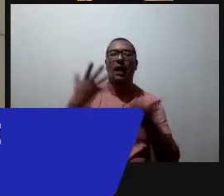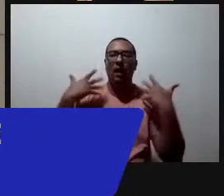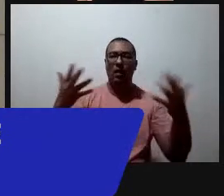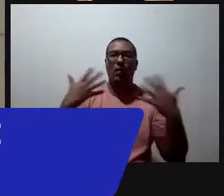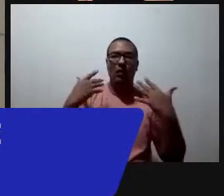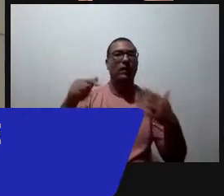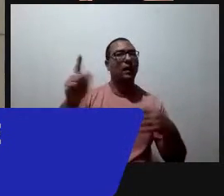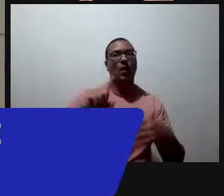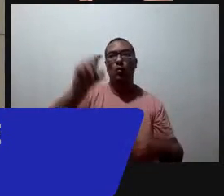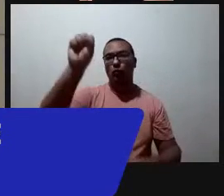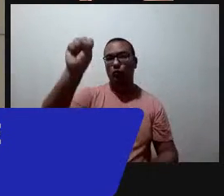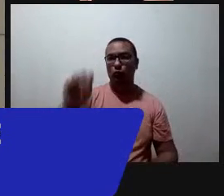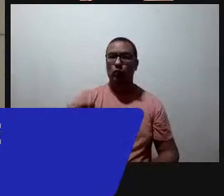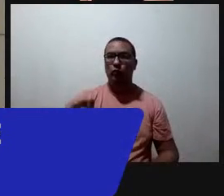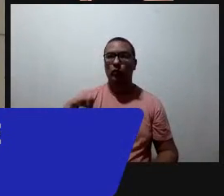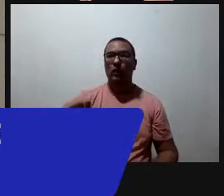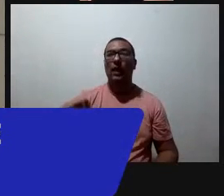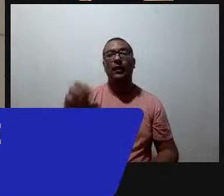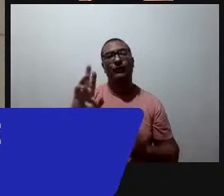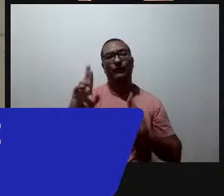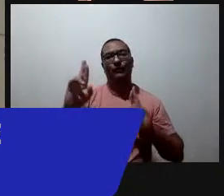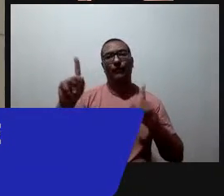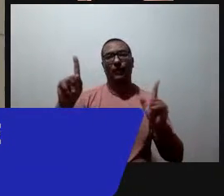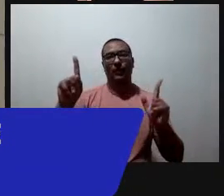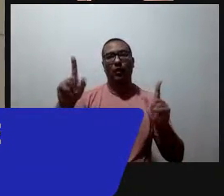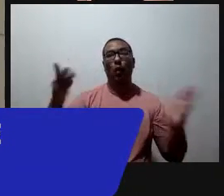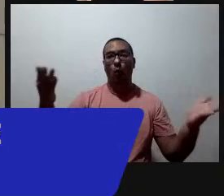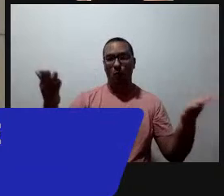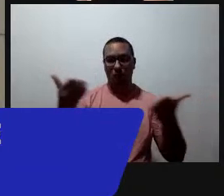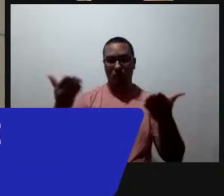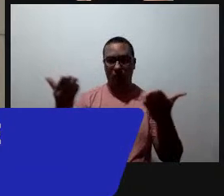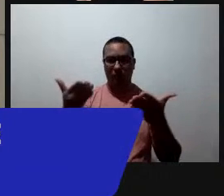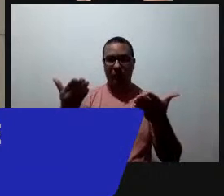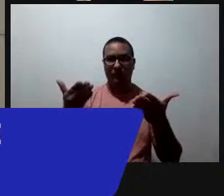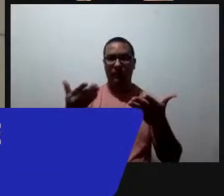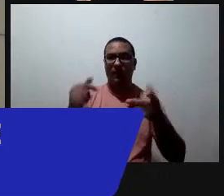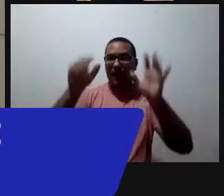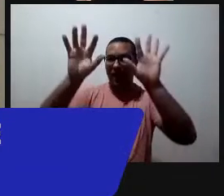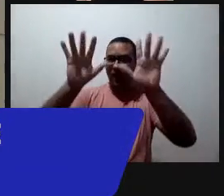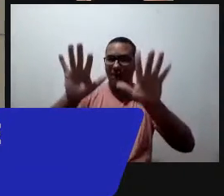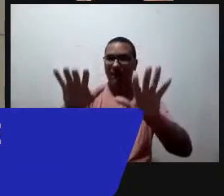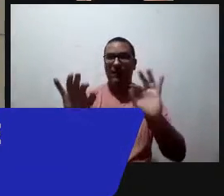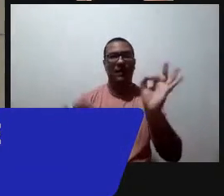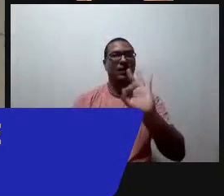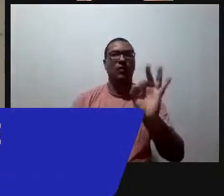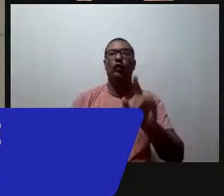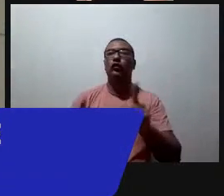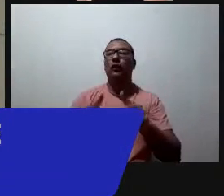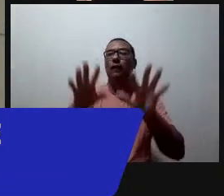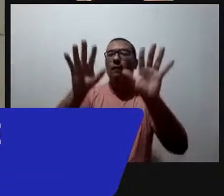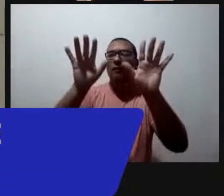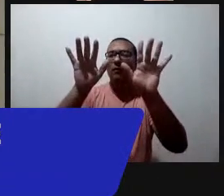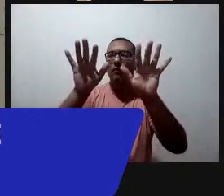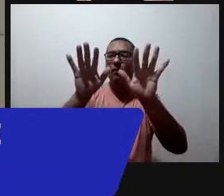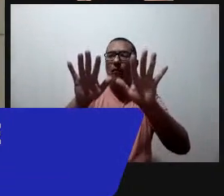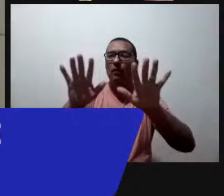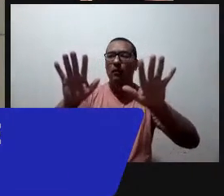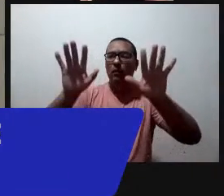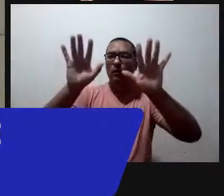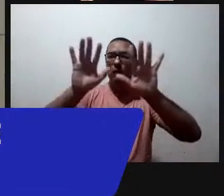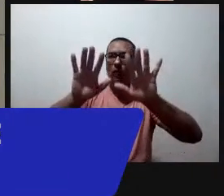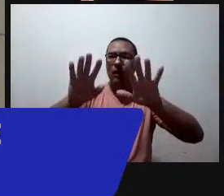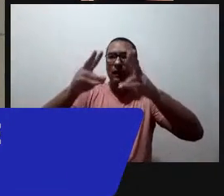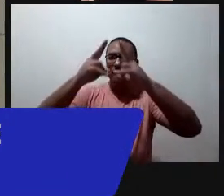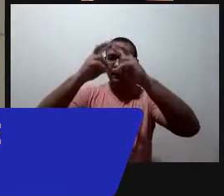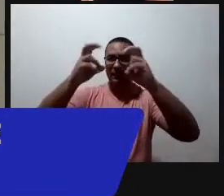a temperatura é outra, né? Hoje, inclusive, não nevou, mas teve geada no Planalto de Santa Catarina, só para a